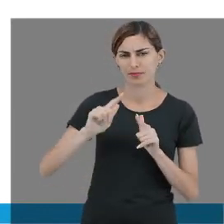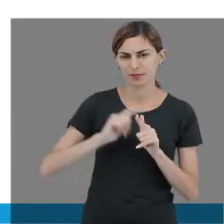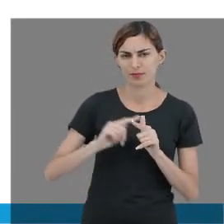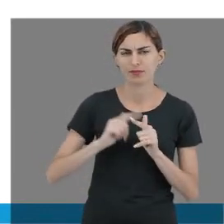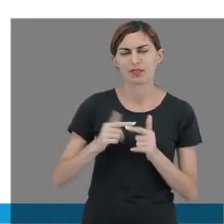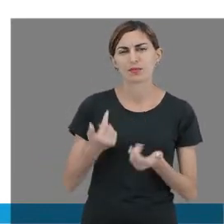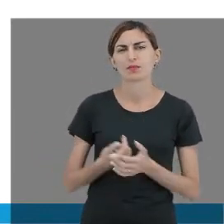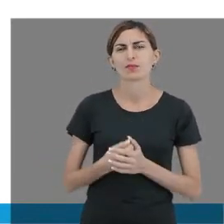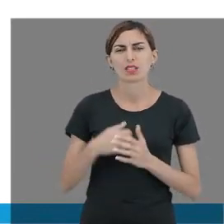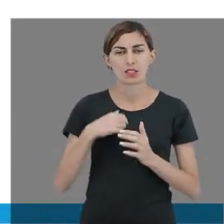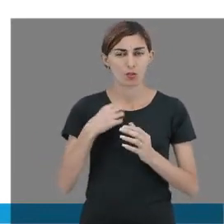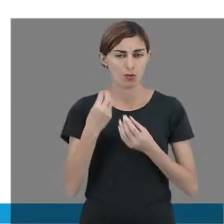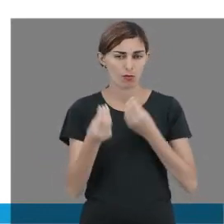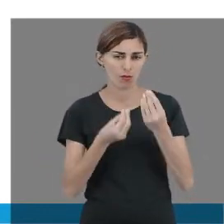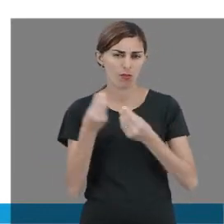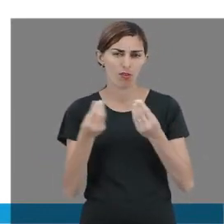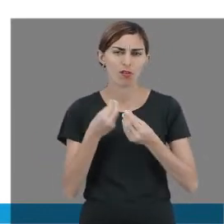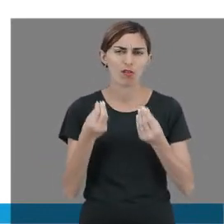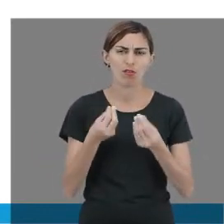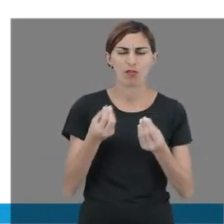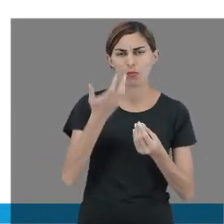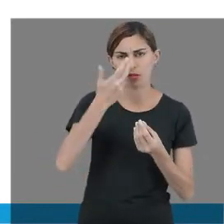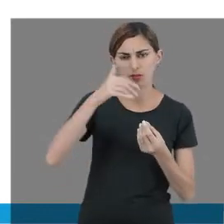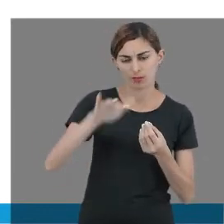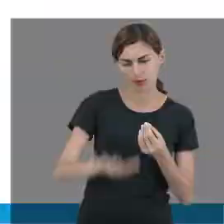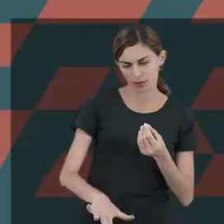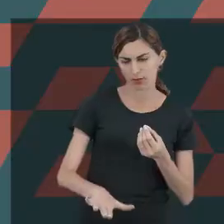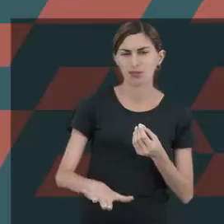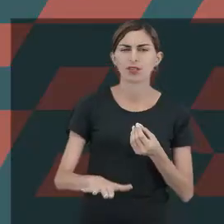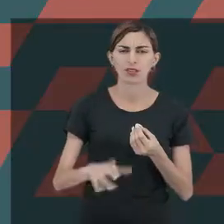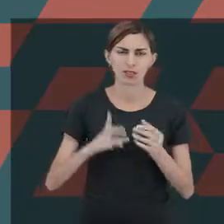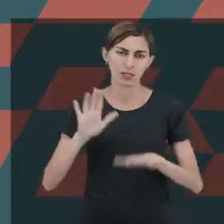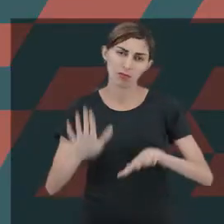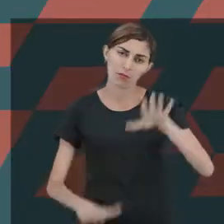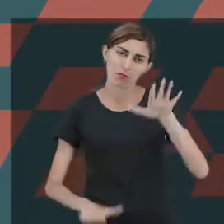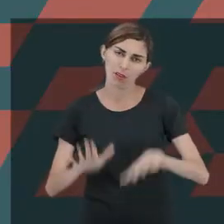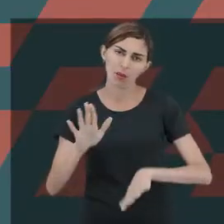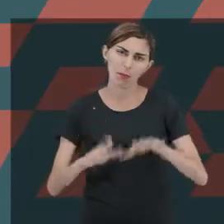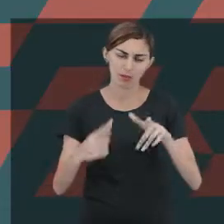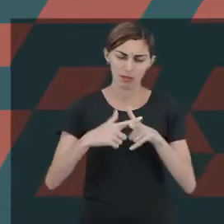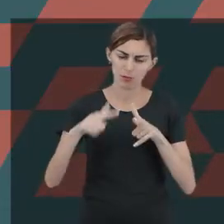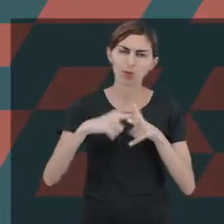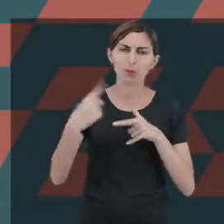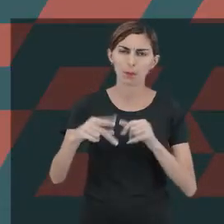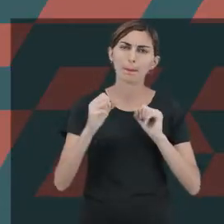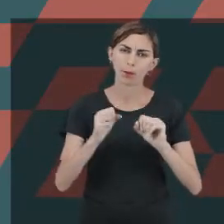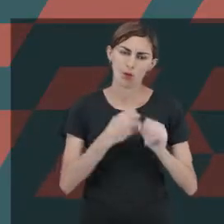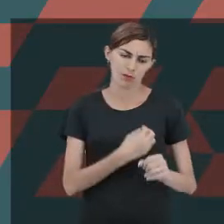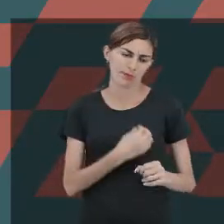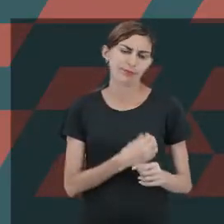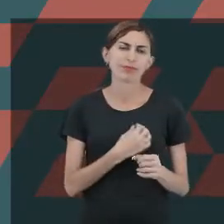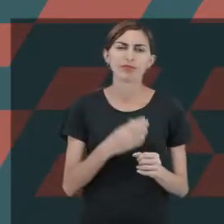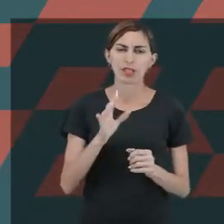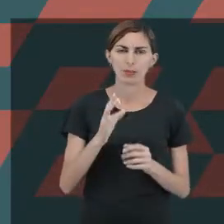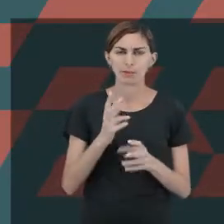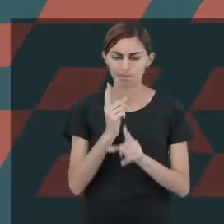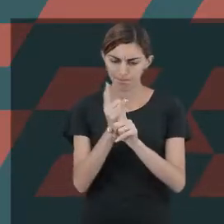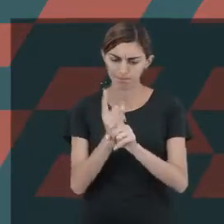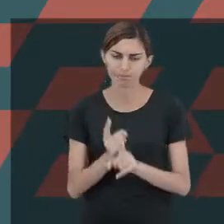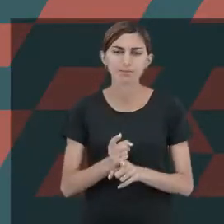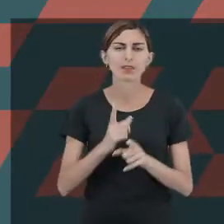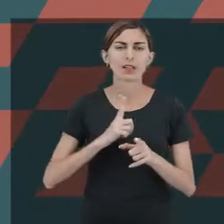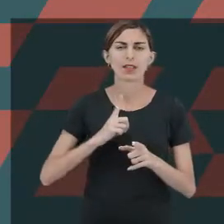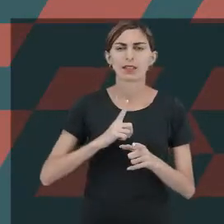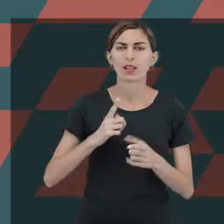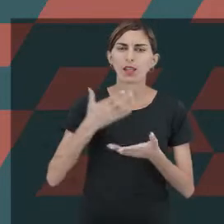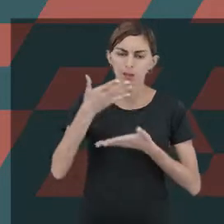da vida. Quando é unilateral, essa criança, dependendo do comprometimento, ela pode sobreviver, mas a gente vai ter que ficar de olho, porque tem que ter alguns